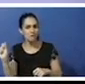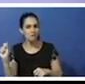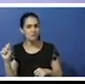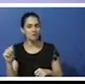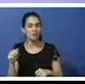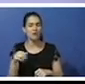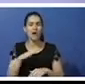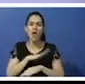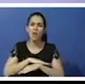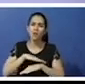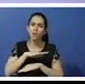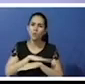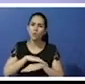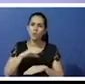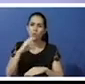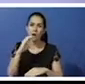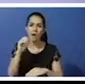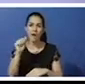Carinho.